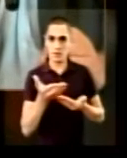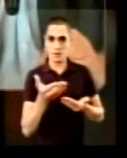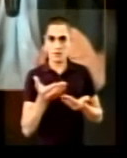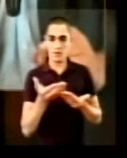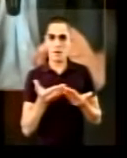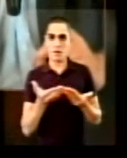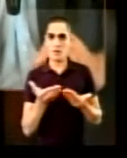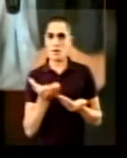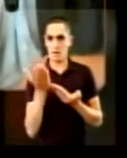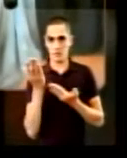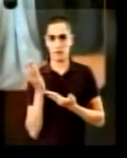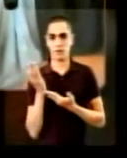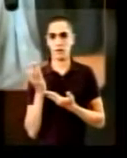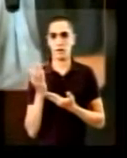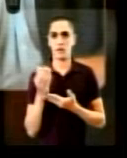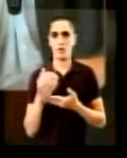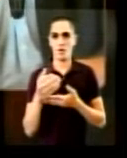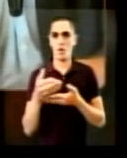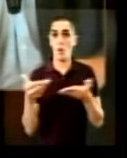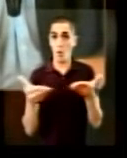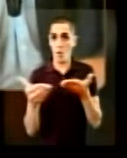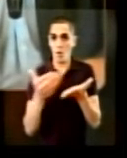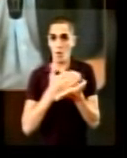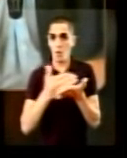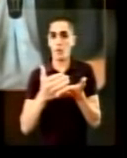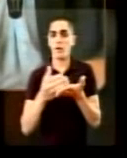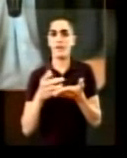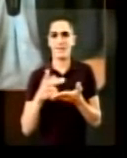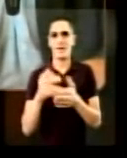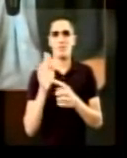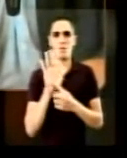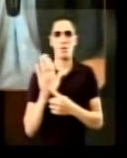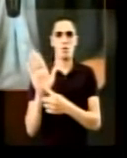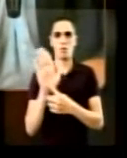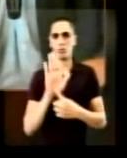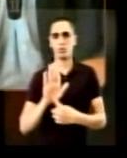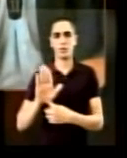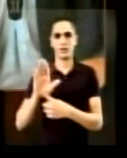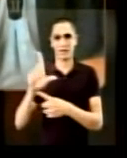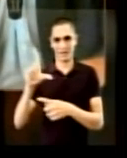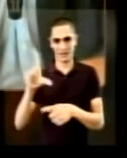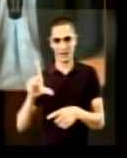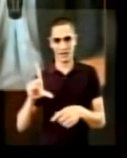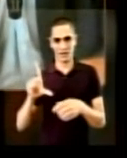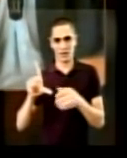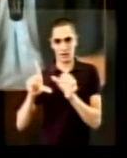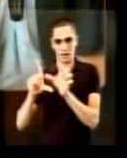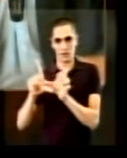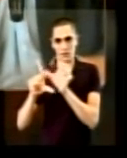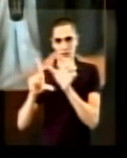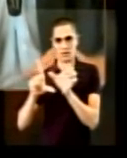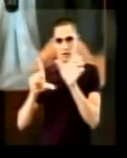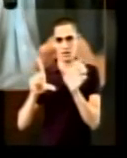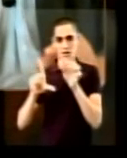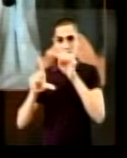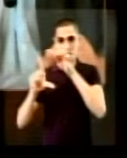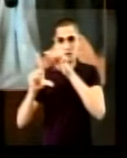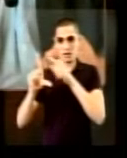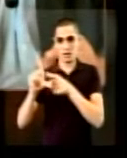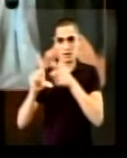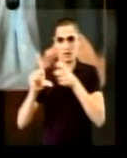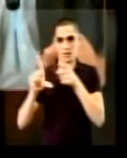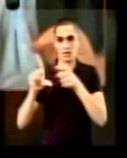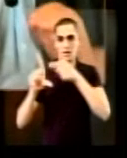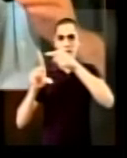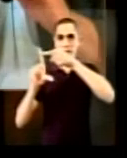para vocês essa curva de ocupação de leitos hospitalares. Por que que nós